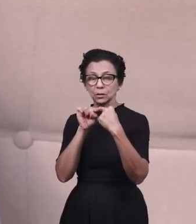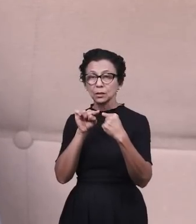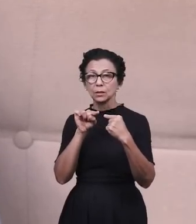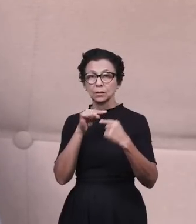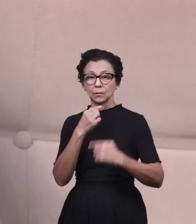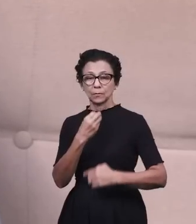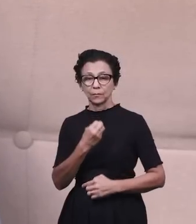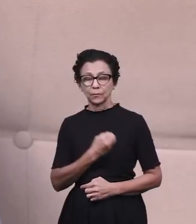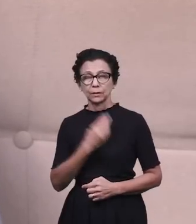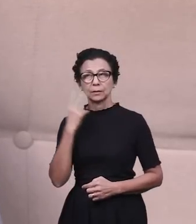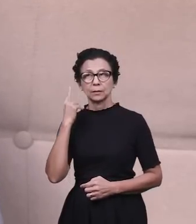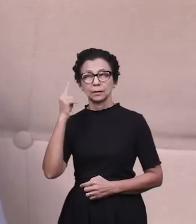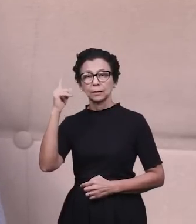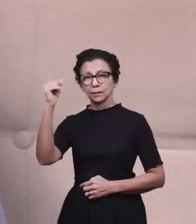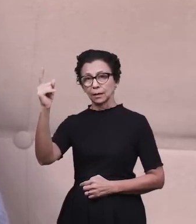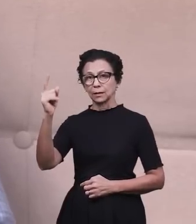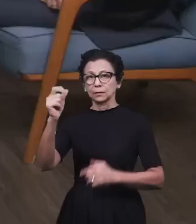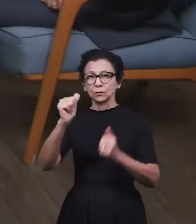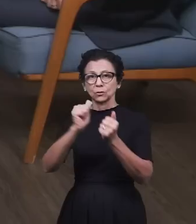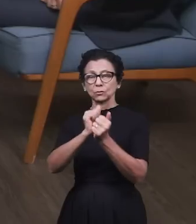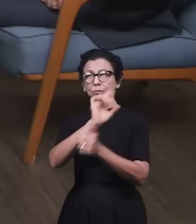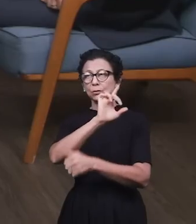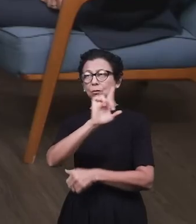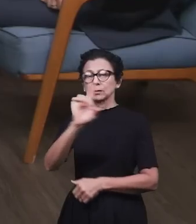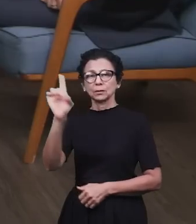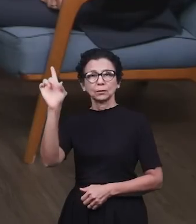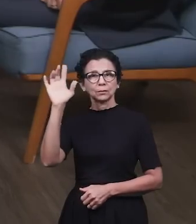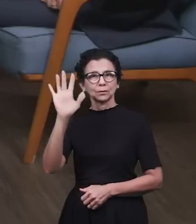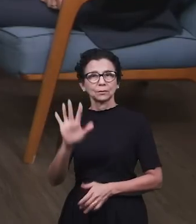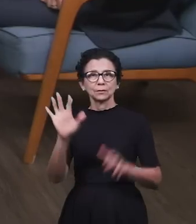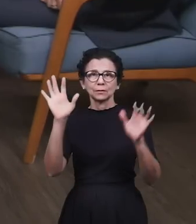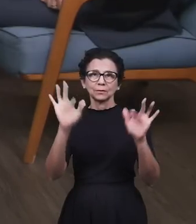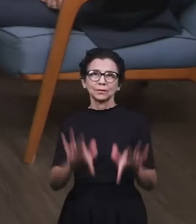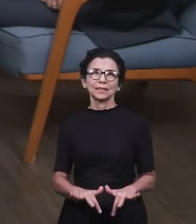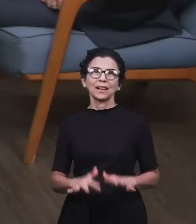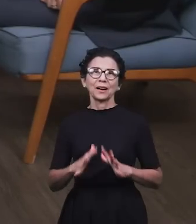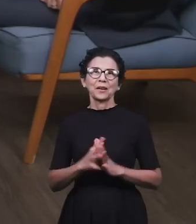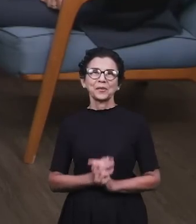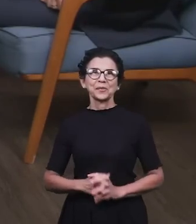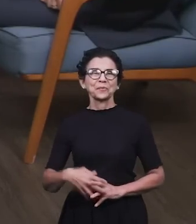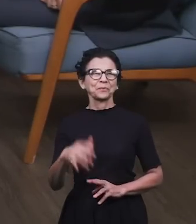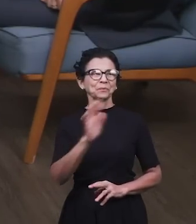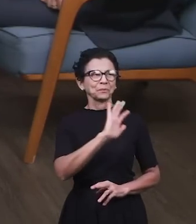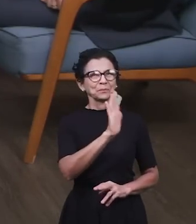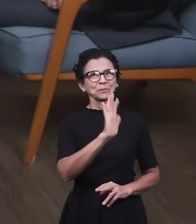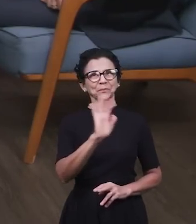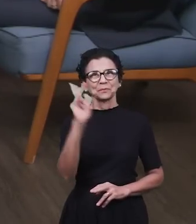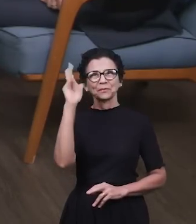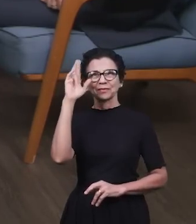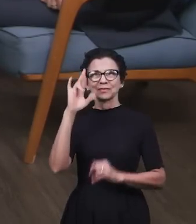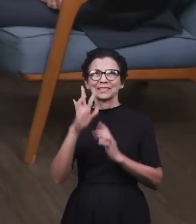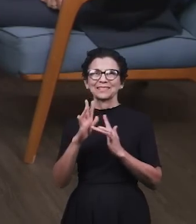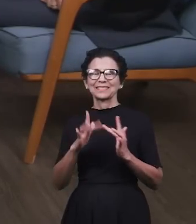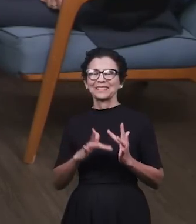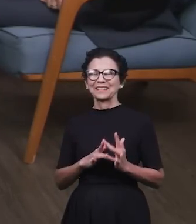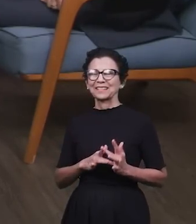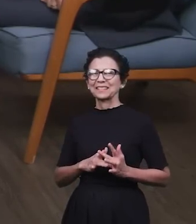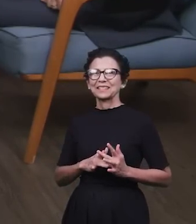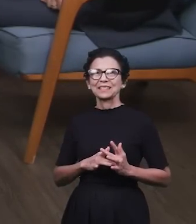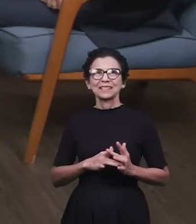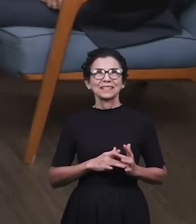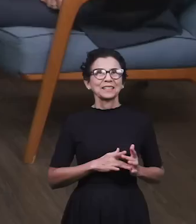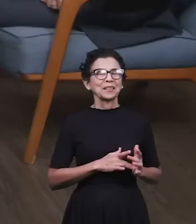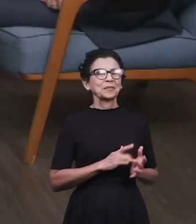vida eterna com Deus. Amém. Glória a Jesus. Glórias ao Bom, nome chegamos do ao Senhor. fim do programa. Me despeço de vocês. Pai do Senhor. Pai do